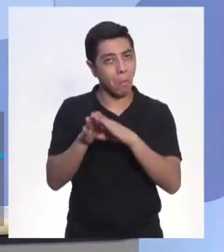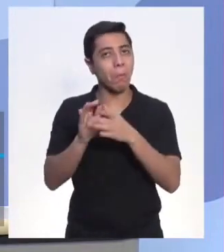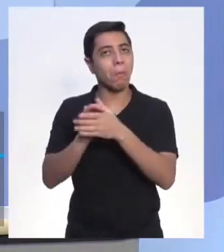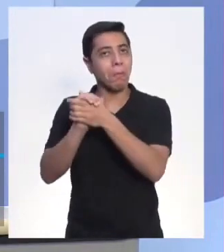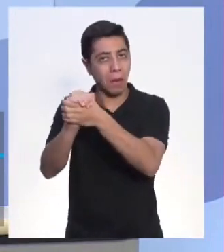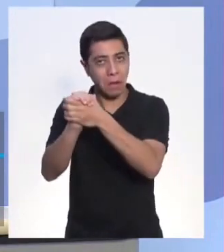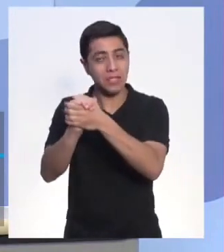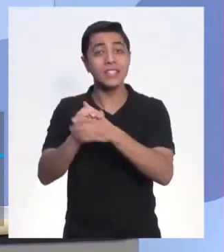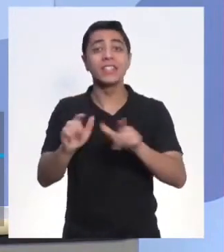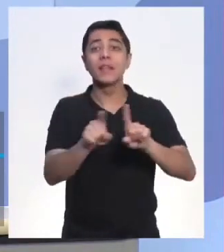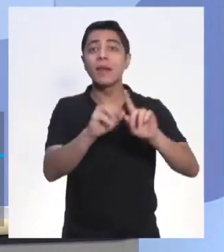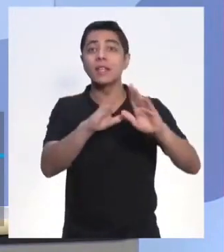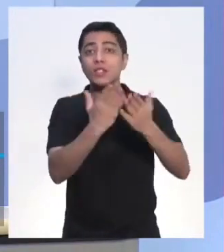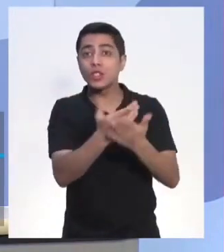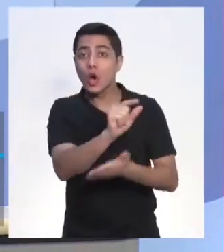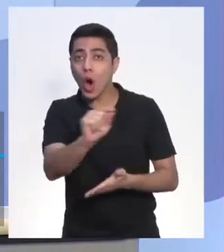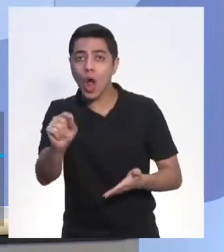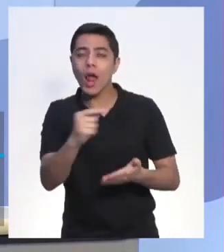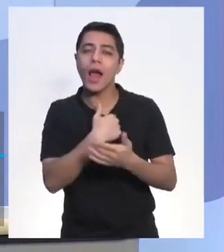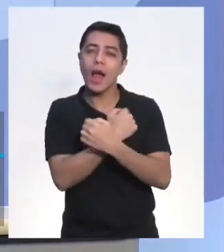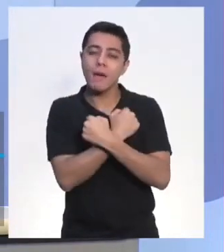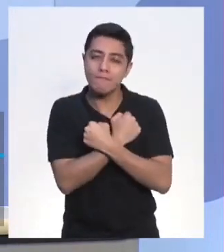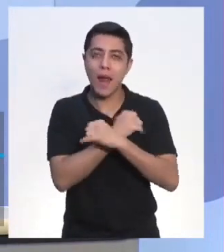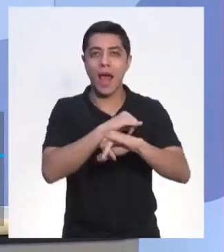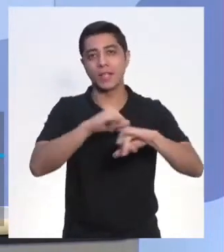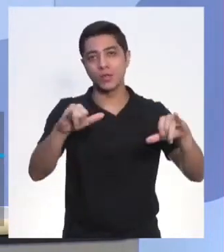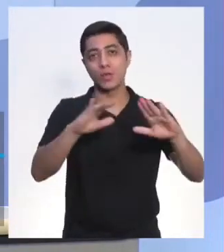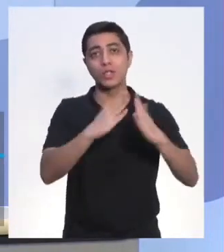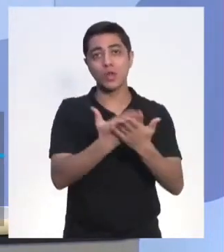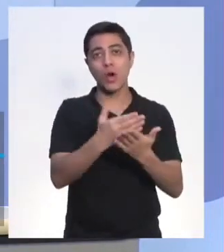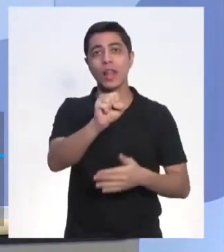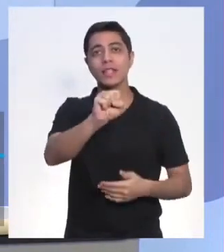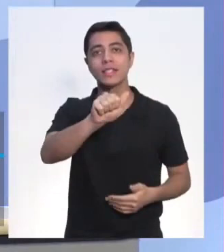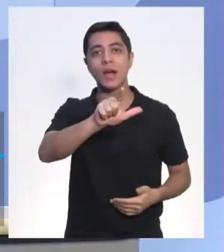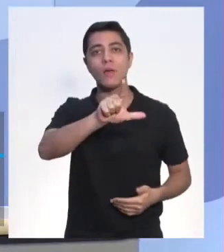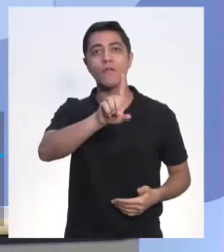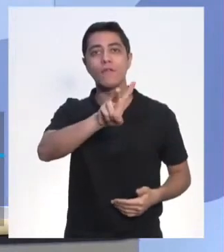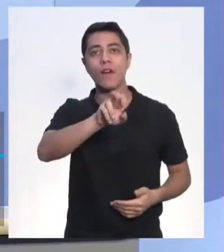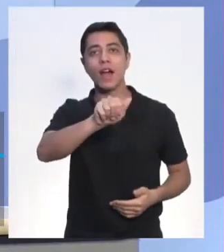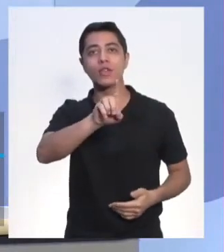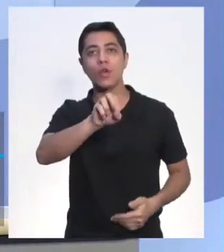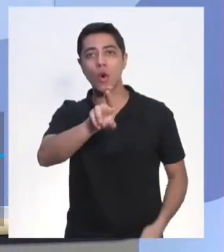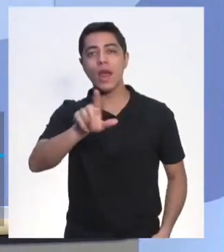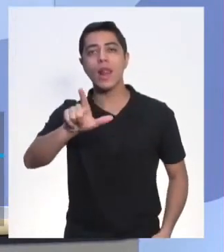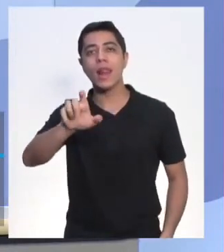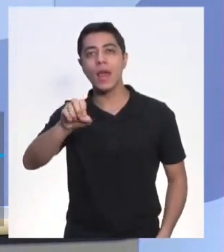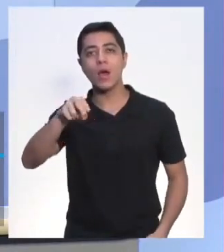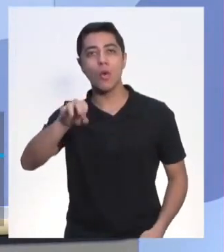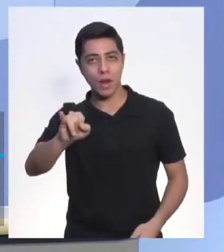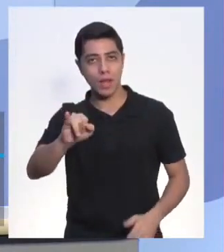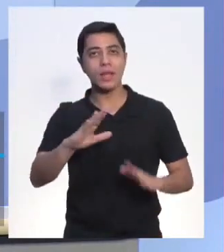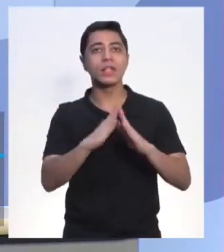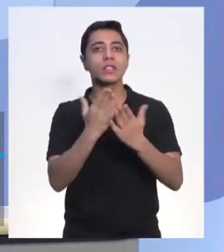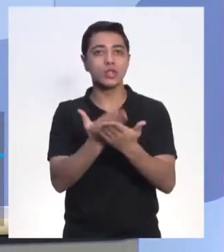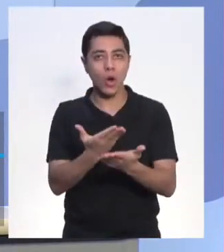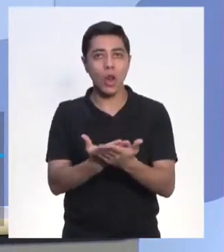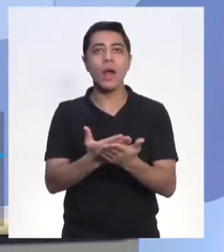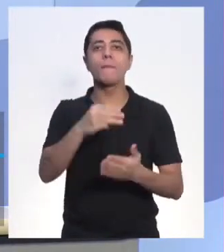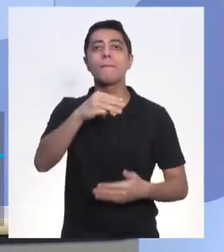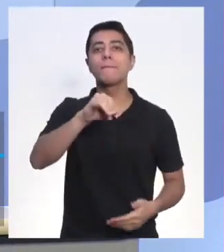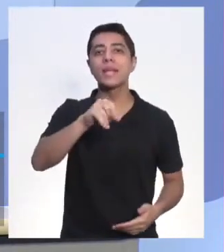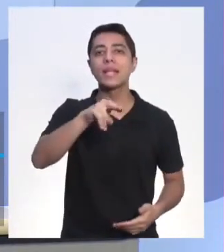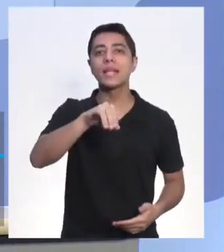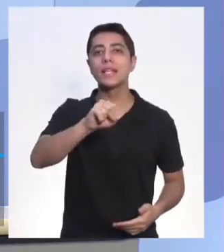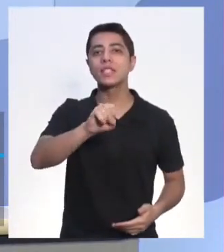aí participando ativamente da nossa aula. Escola Salvador de Leone, Escola José Feliciano, PEI Ministro Costa